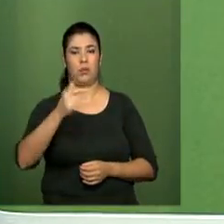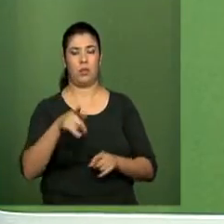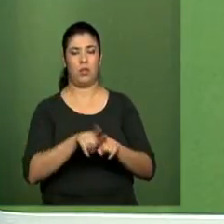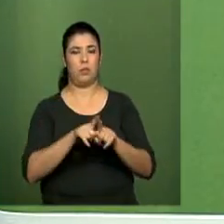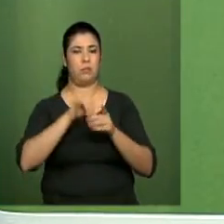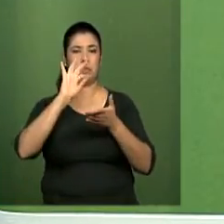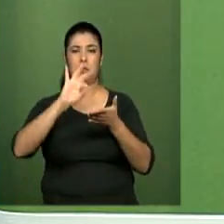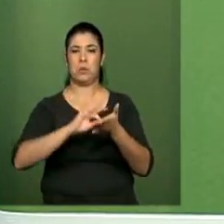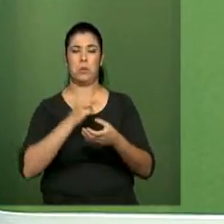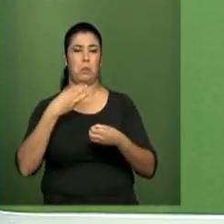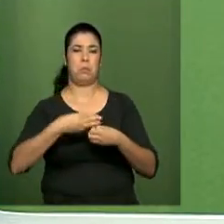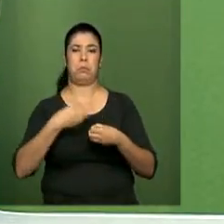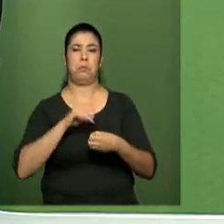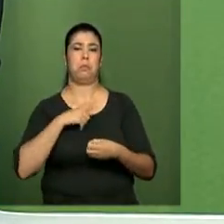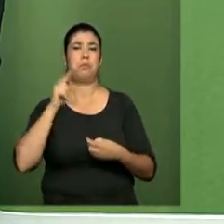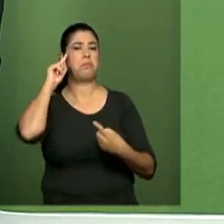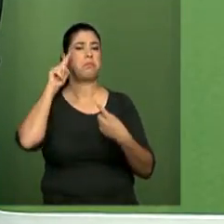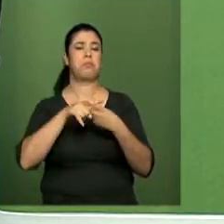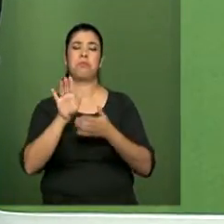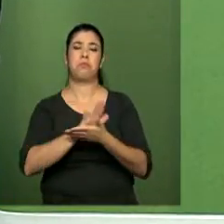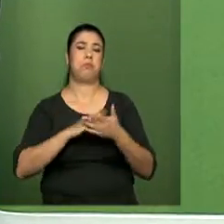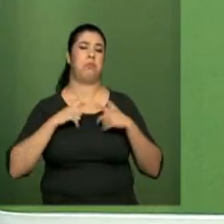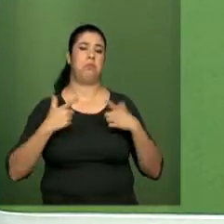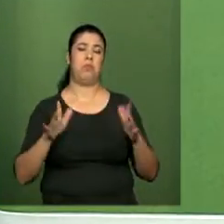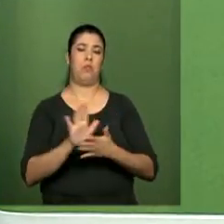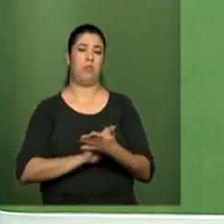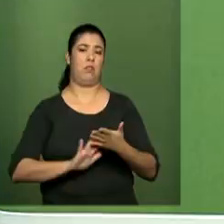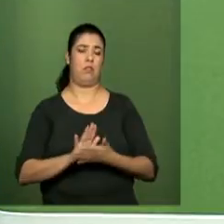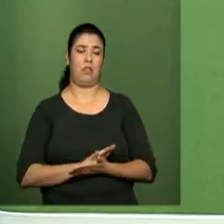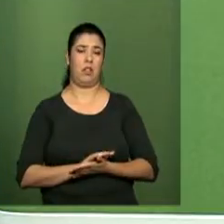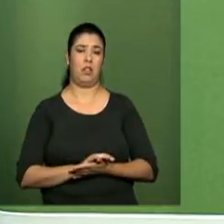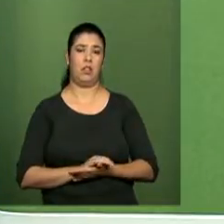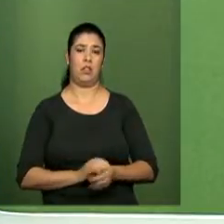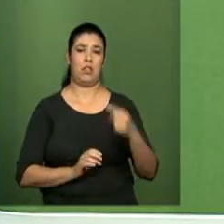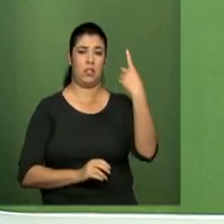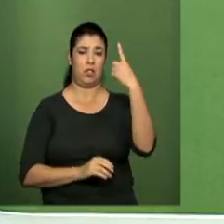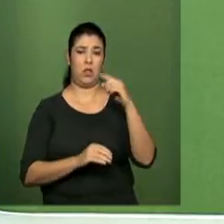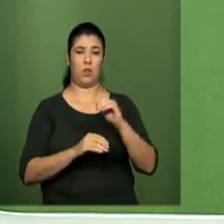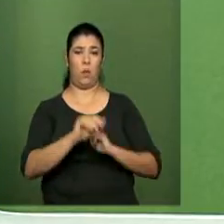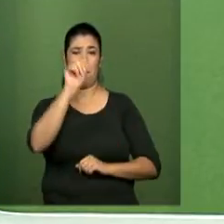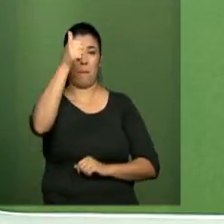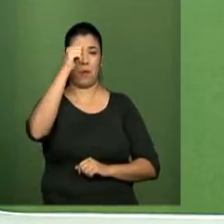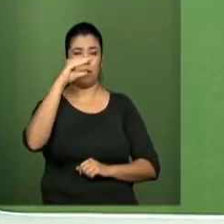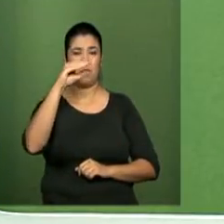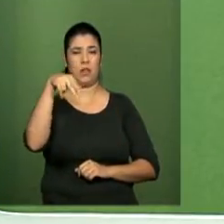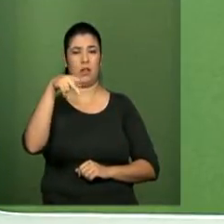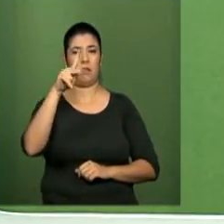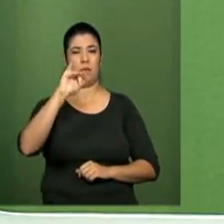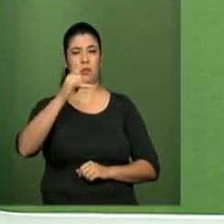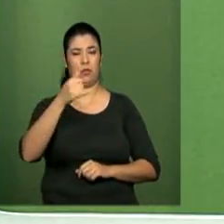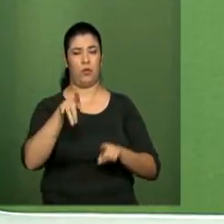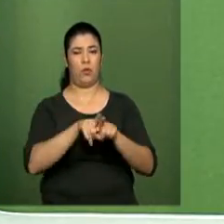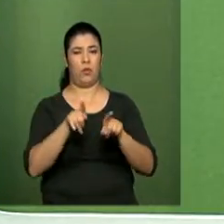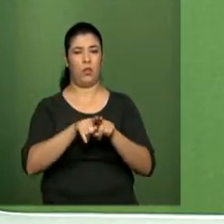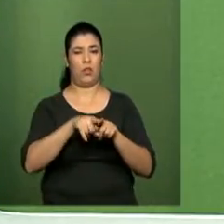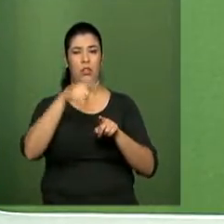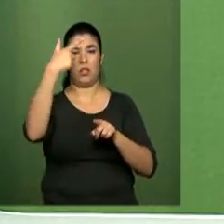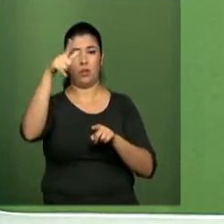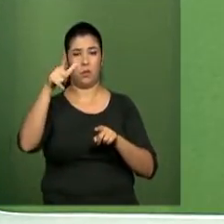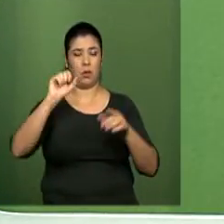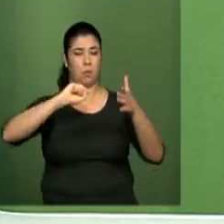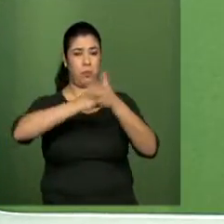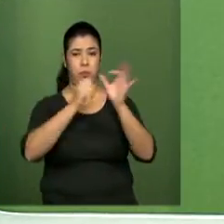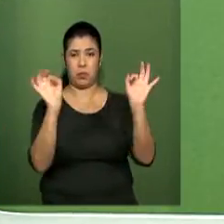municipal não tem sentido você eliminou o principal acessório morre também então é a partir de hoje que você pode